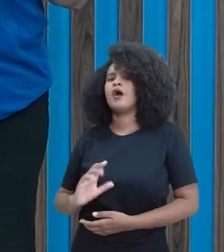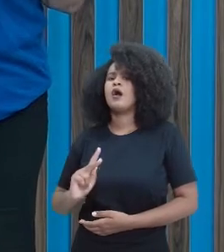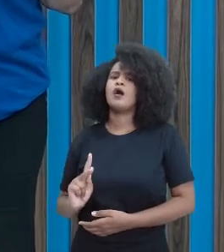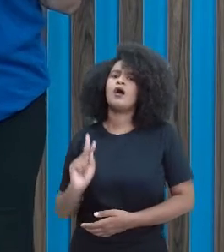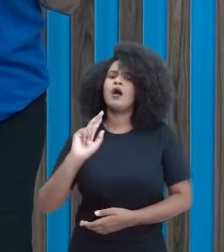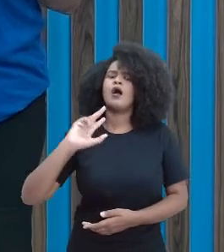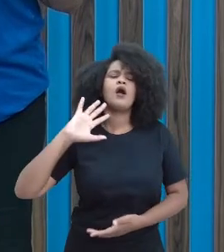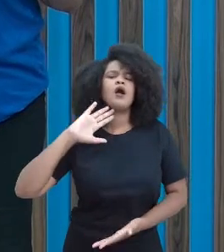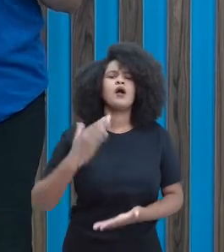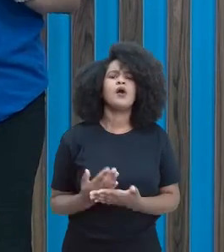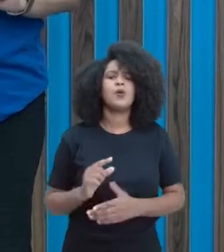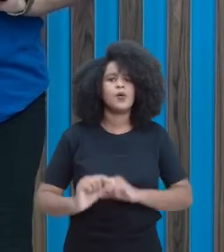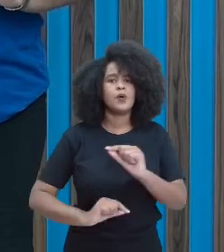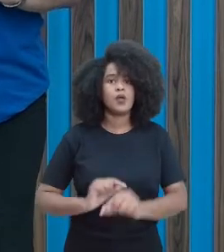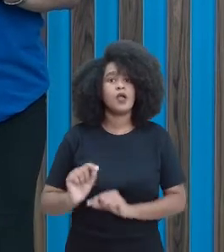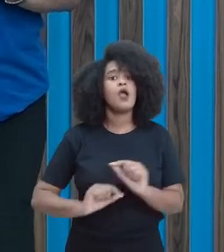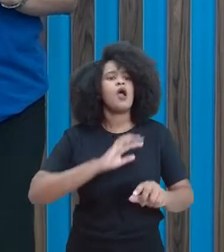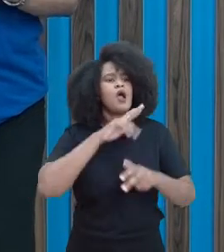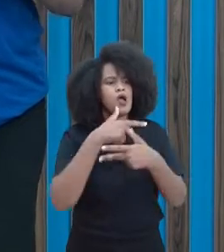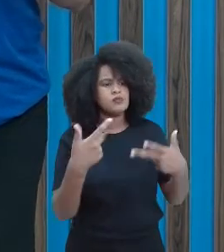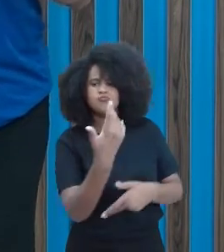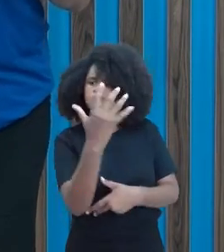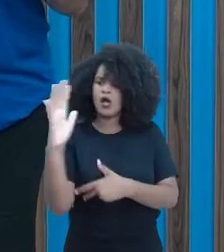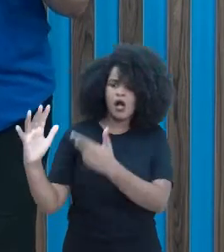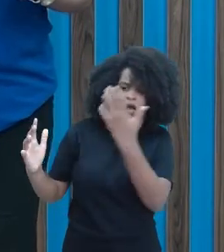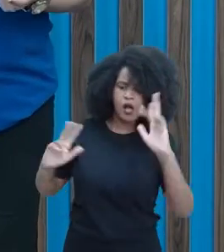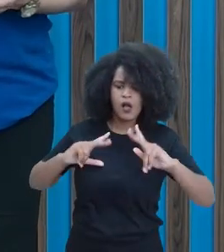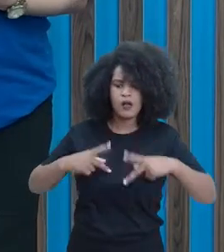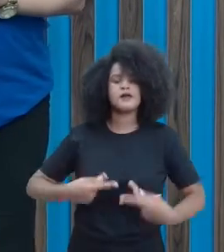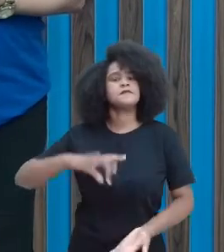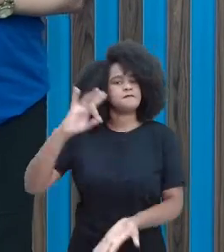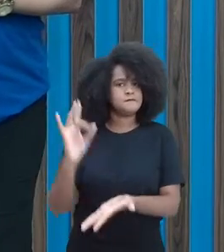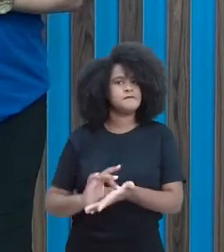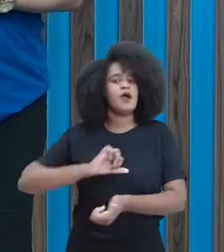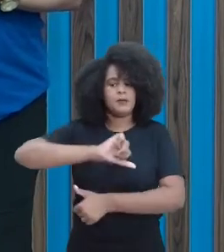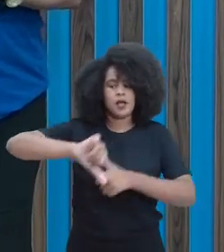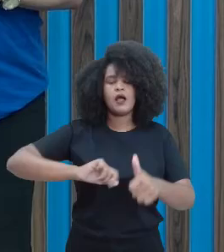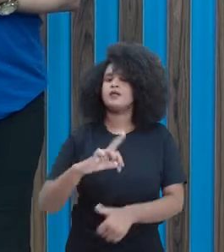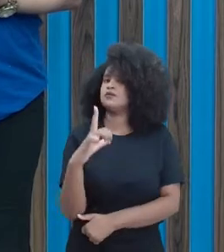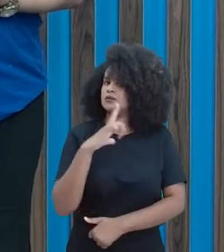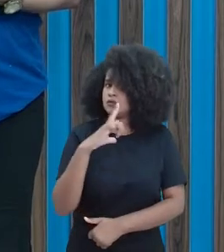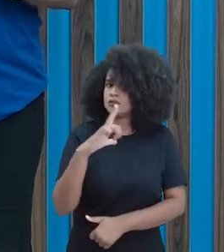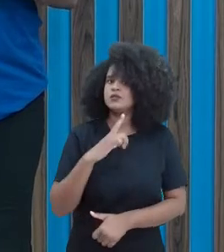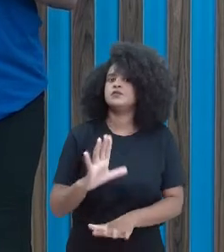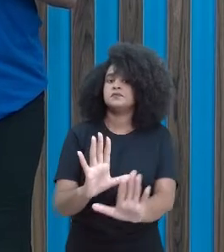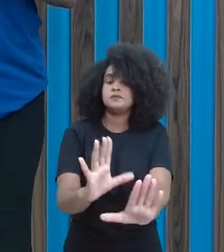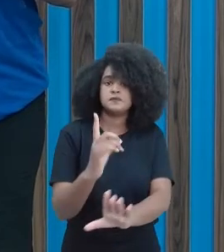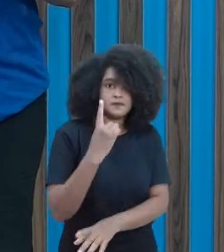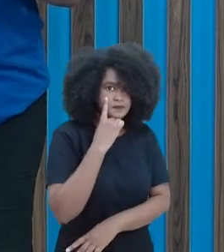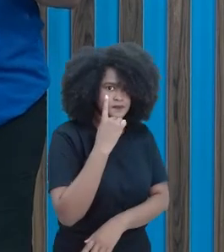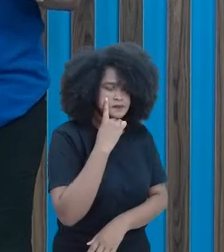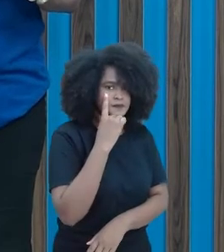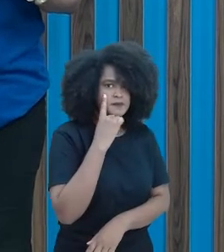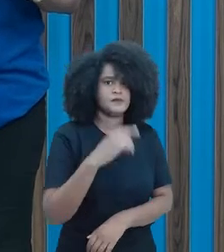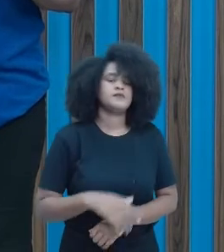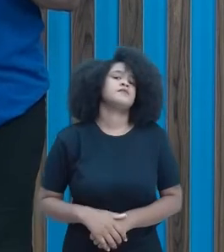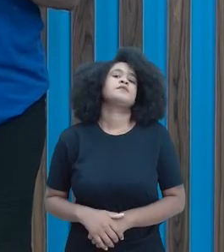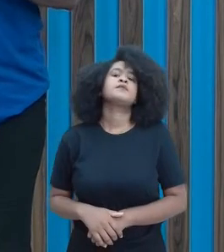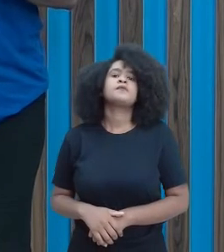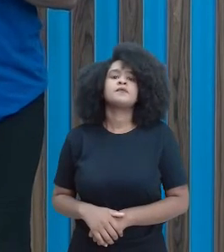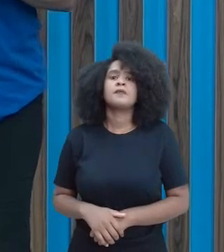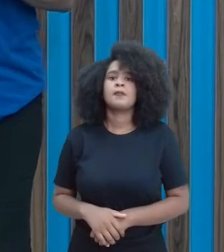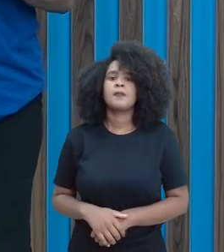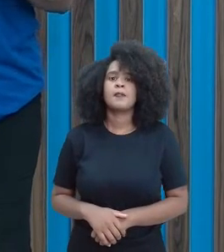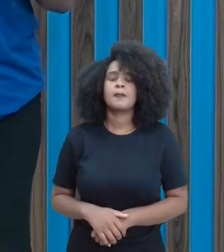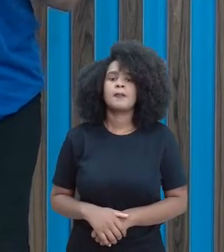de transformação das espécies. Realmente, as espécies se transformam. Mas a base dessa